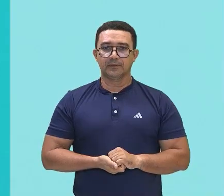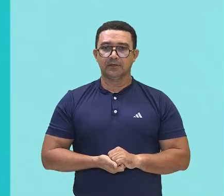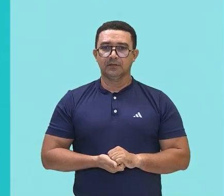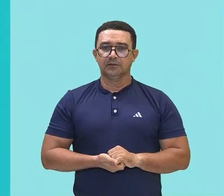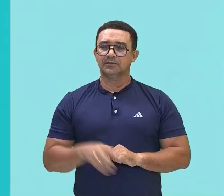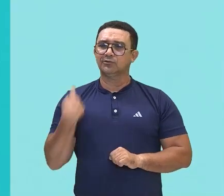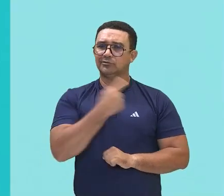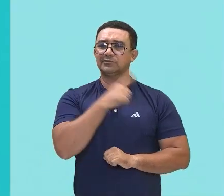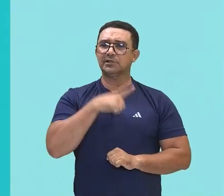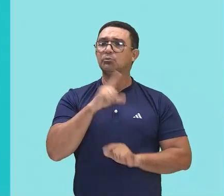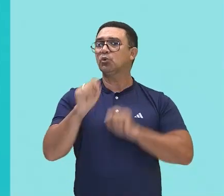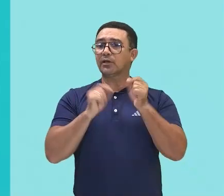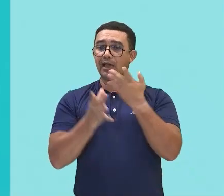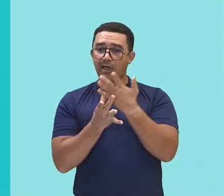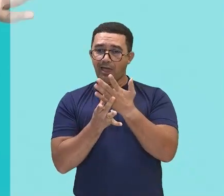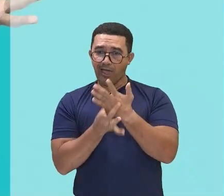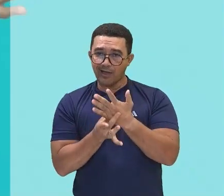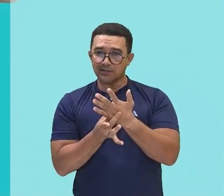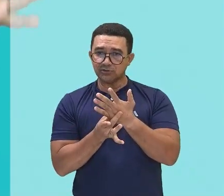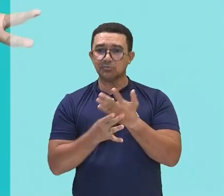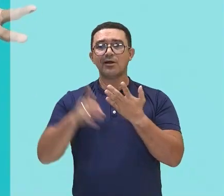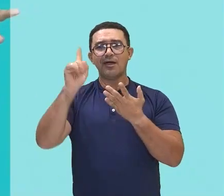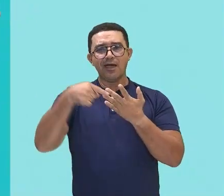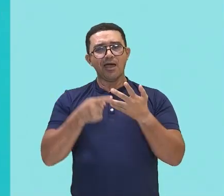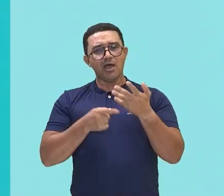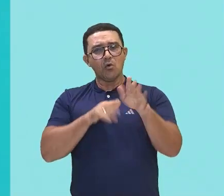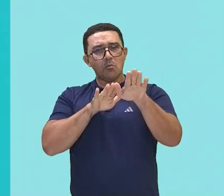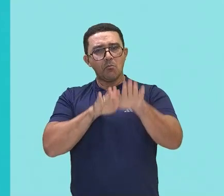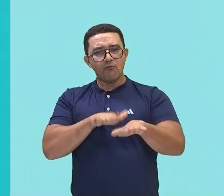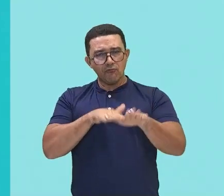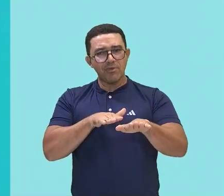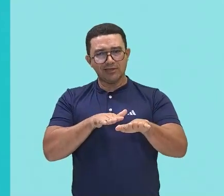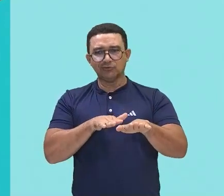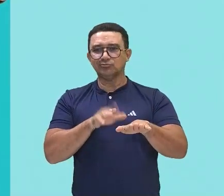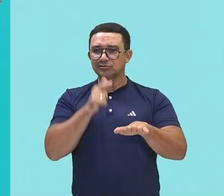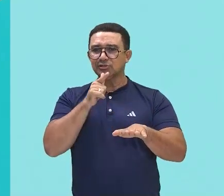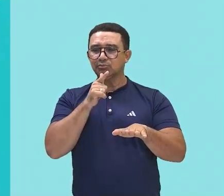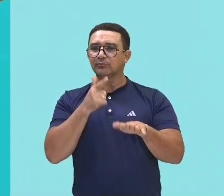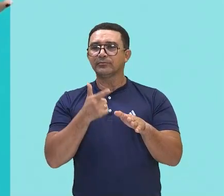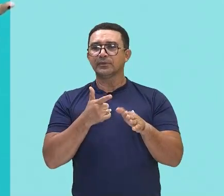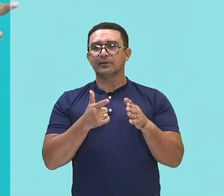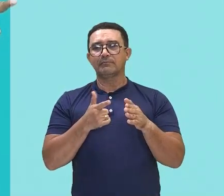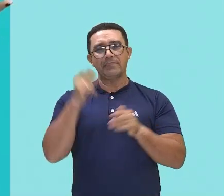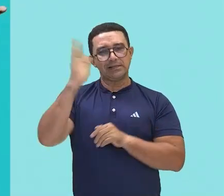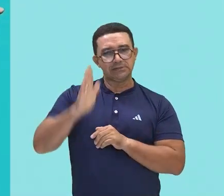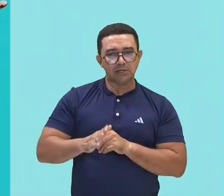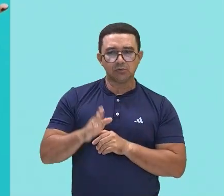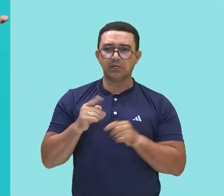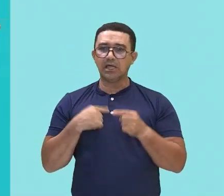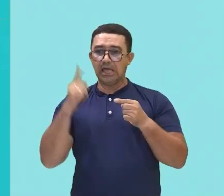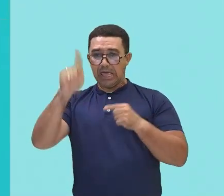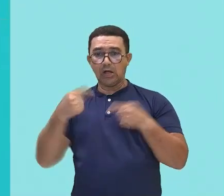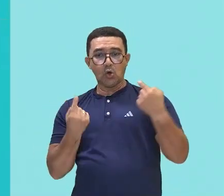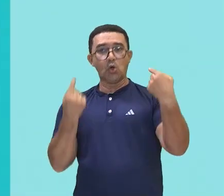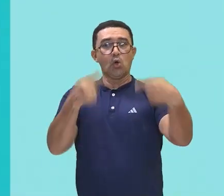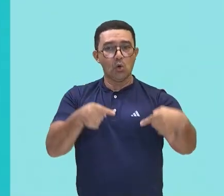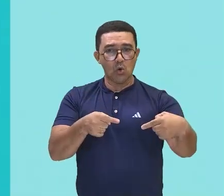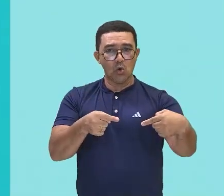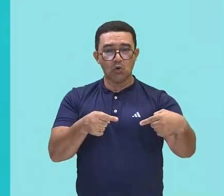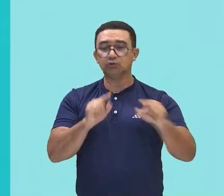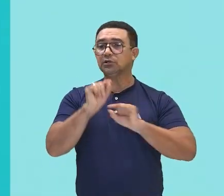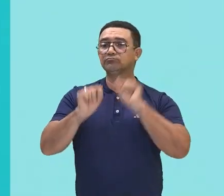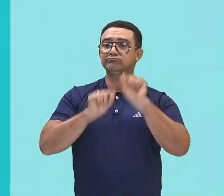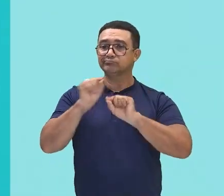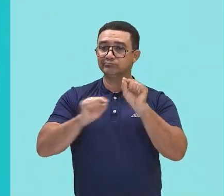nós temos aí o realismo. O realismo é uma escola brasileira que vai o quê? Se opor, na verdade, uma escola literária brasileira que vai se